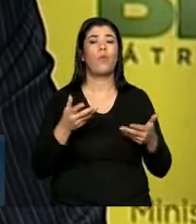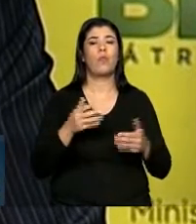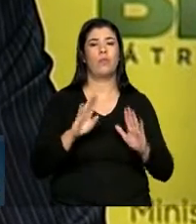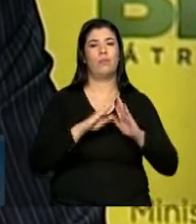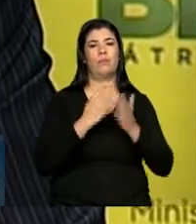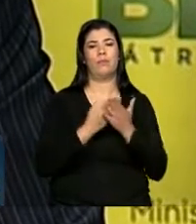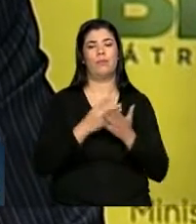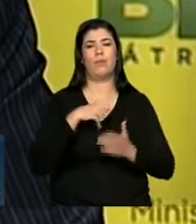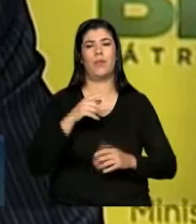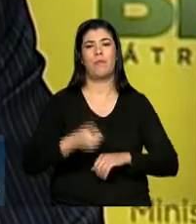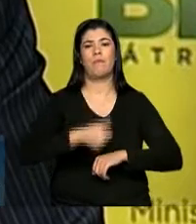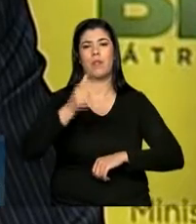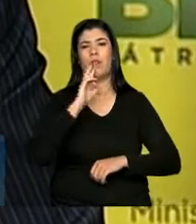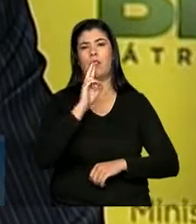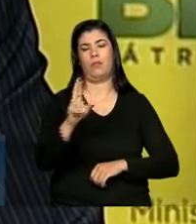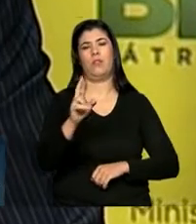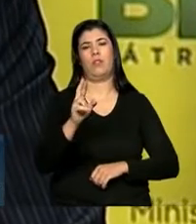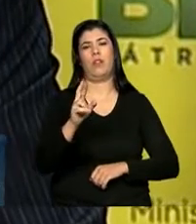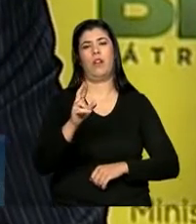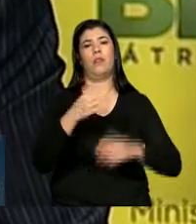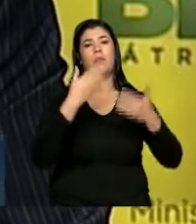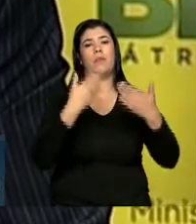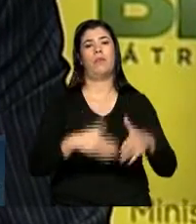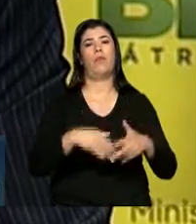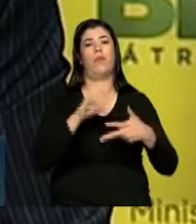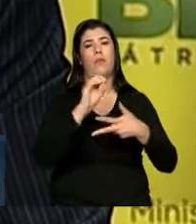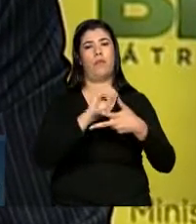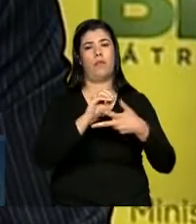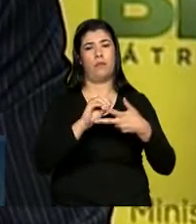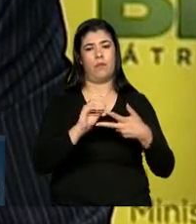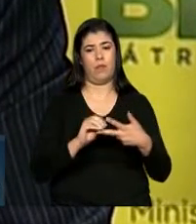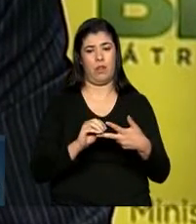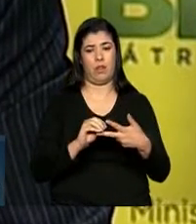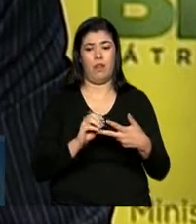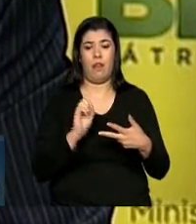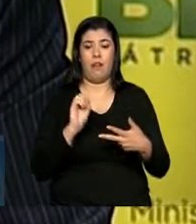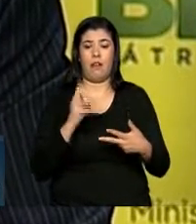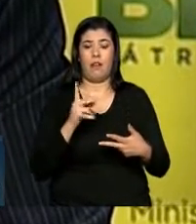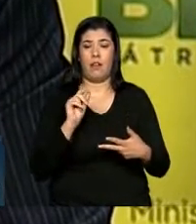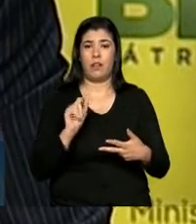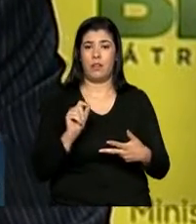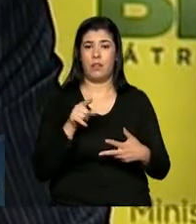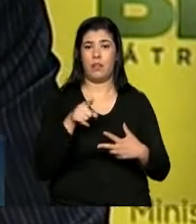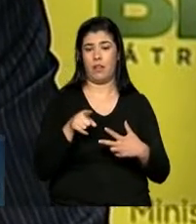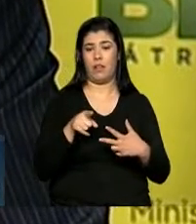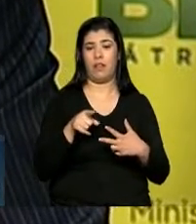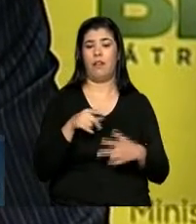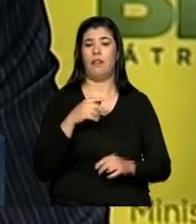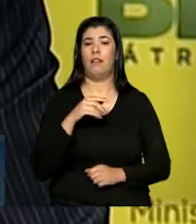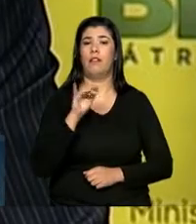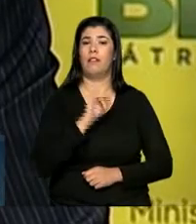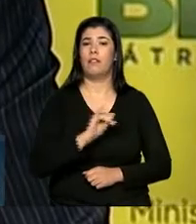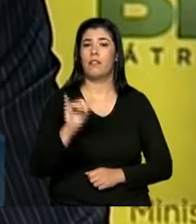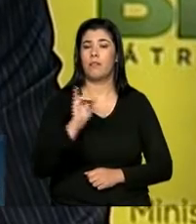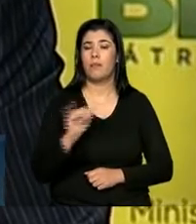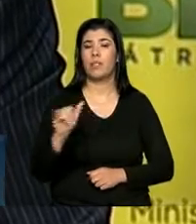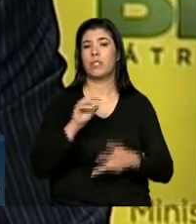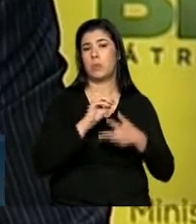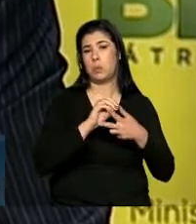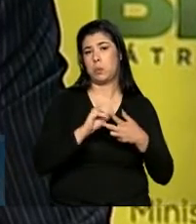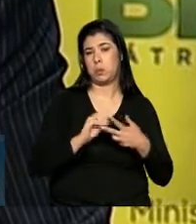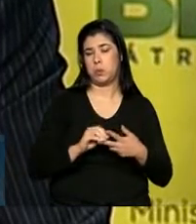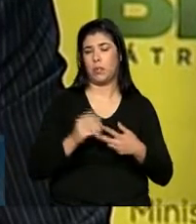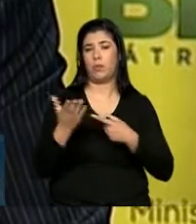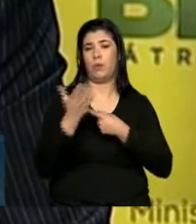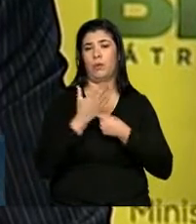seus estudantes no Enem. E, obviamente, que os dados agora que estão sendo apresentados aqui de estratificação vão